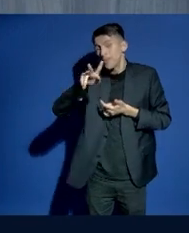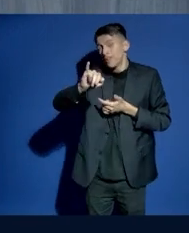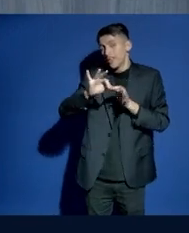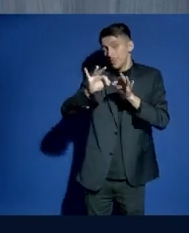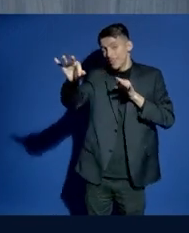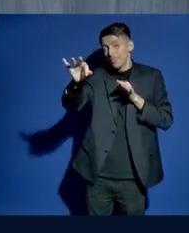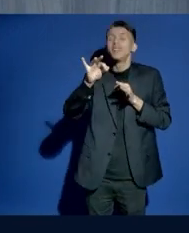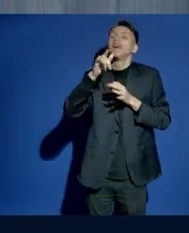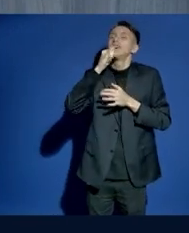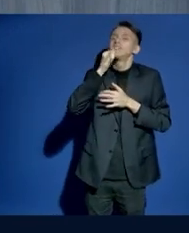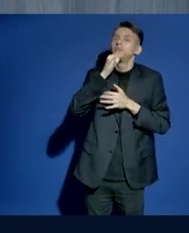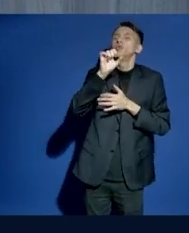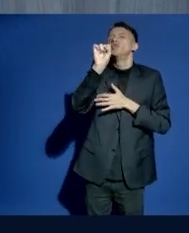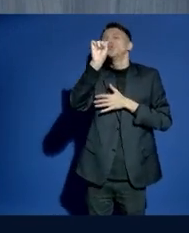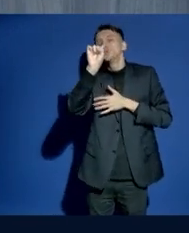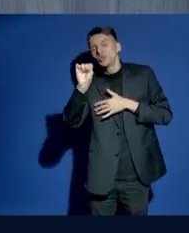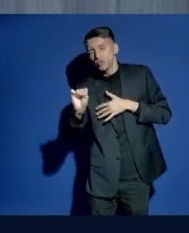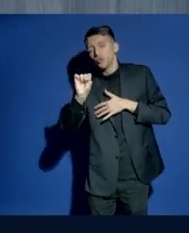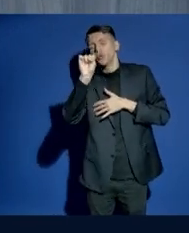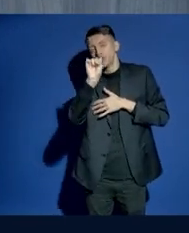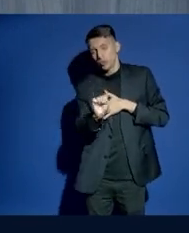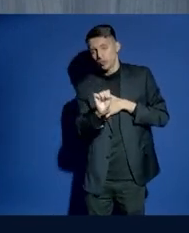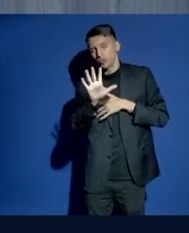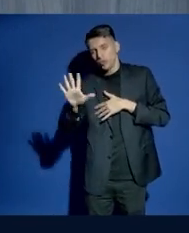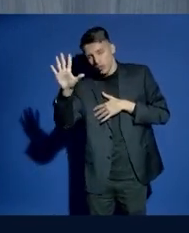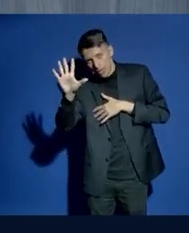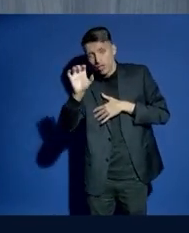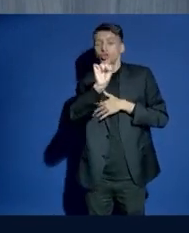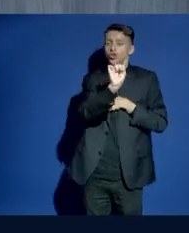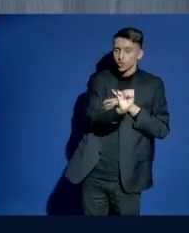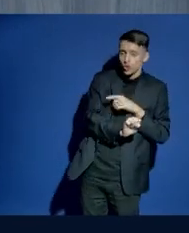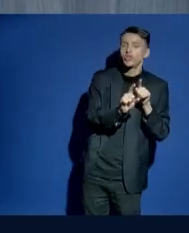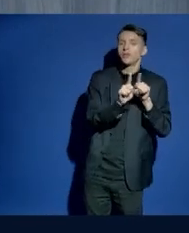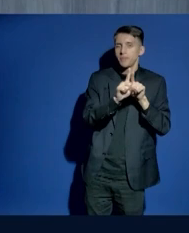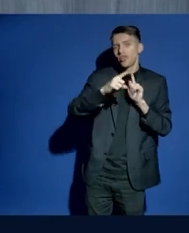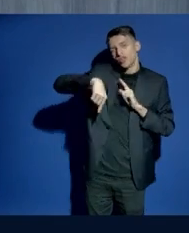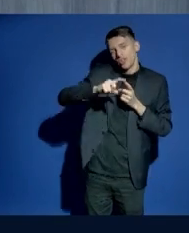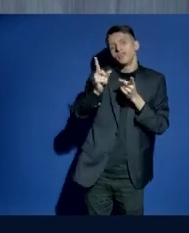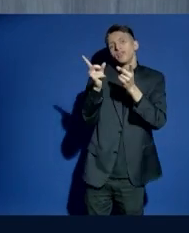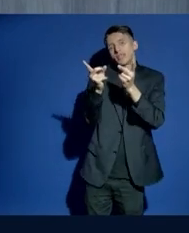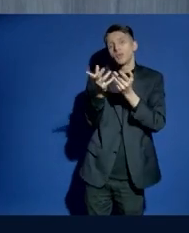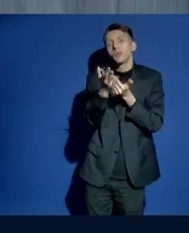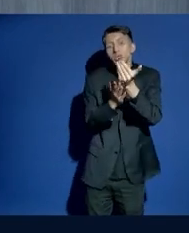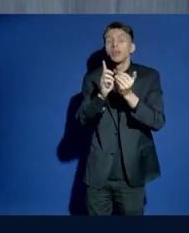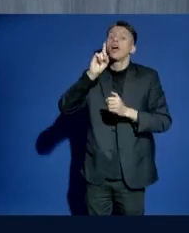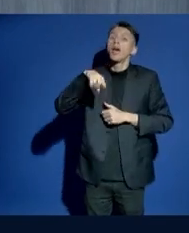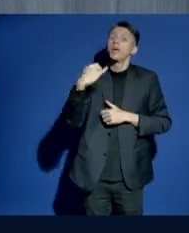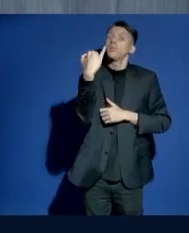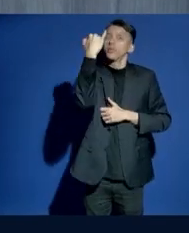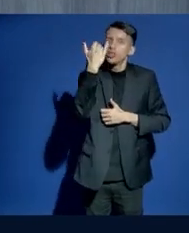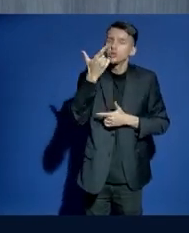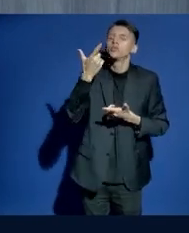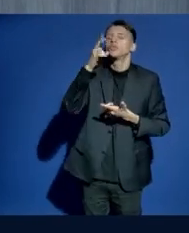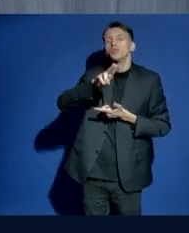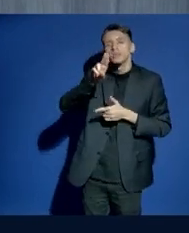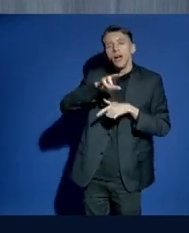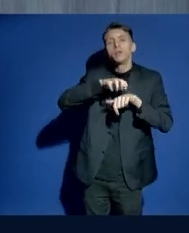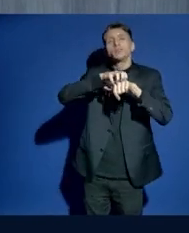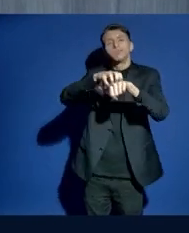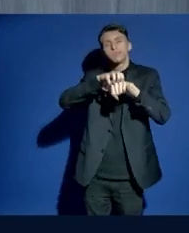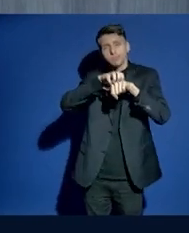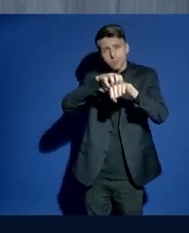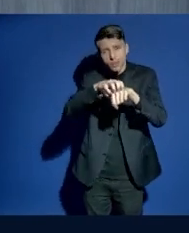todas as indústrias do Sul e Sudeste fizeram a Copa da gastos Verde sabe o que nós estamos a 18 km de vocês então é importante a gente poder usar todas as modais transporte rodoviário